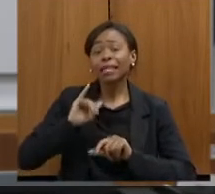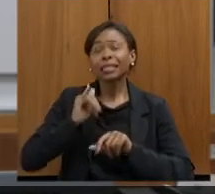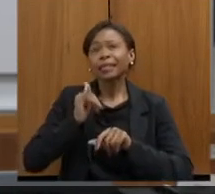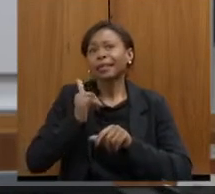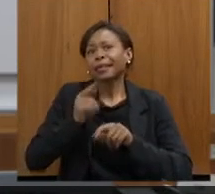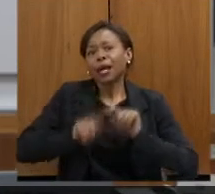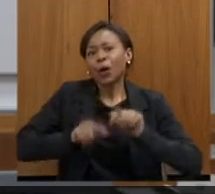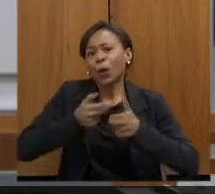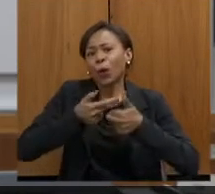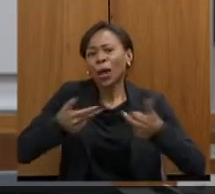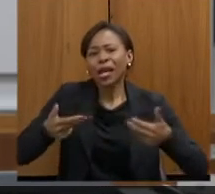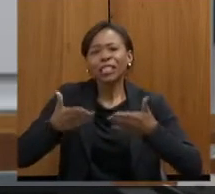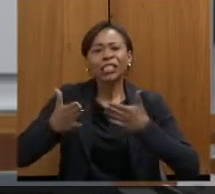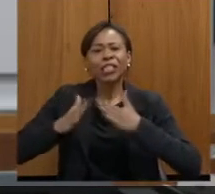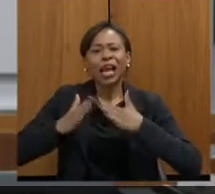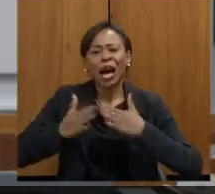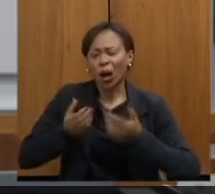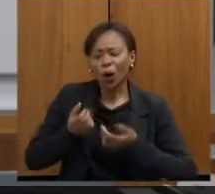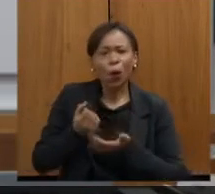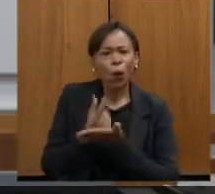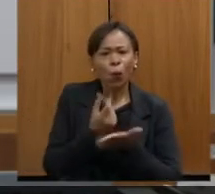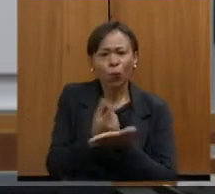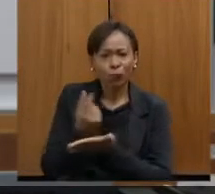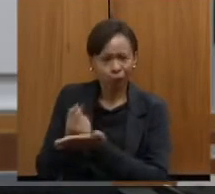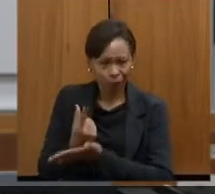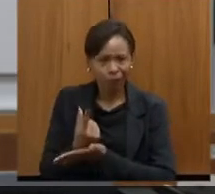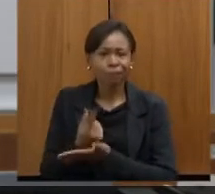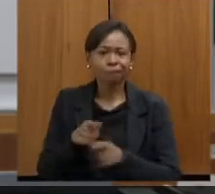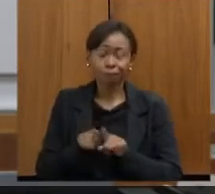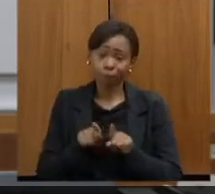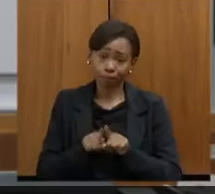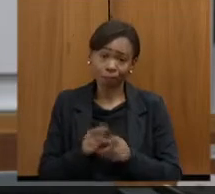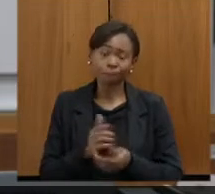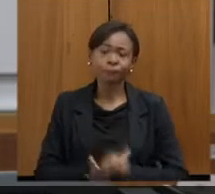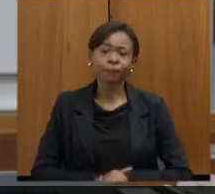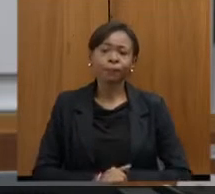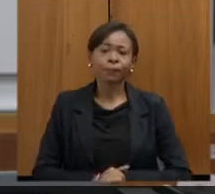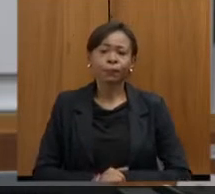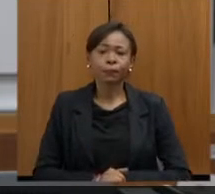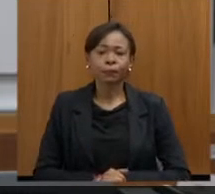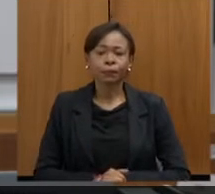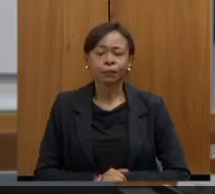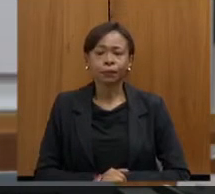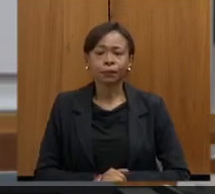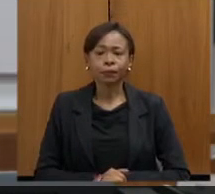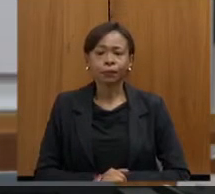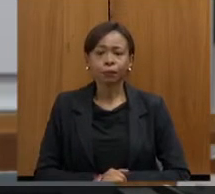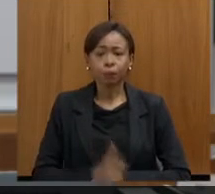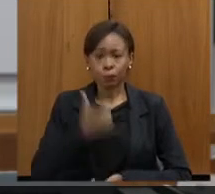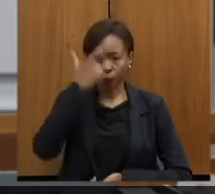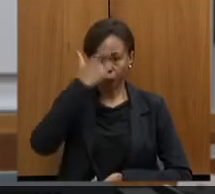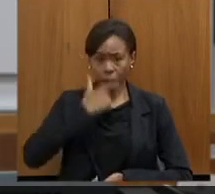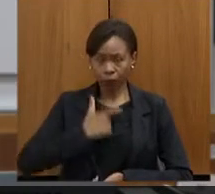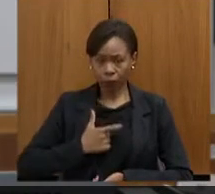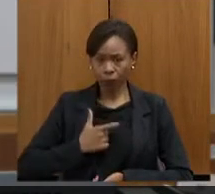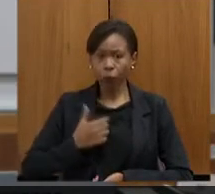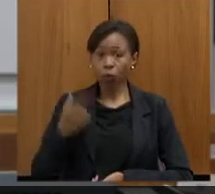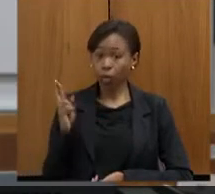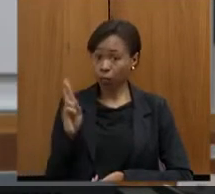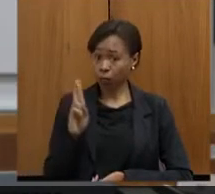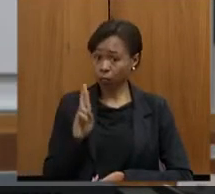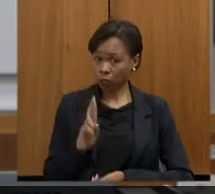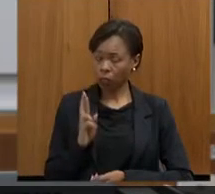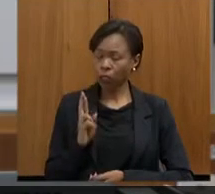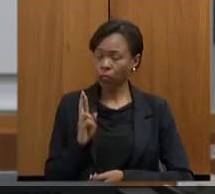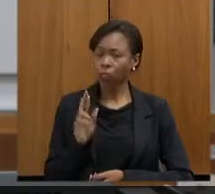vida para as pessoas. E, bom, como representante da Fundação Israel Pinheiro, que é